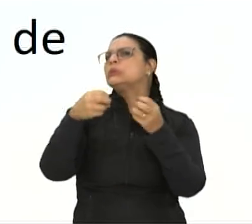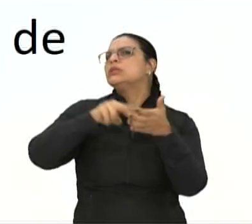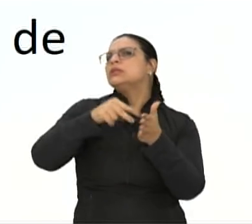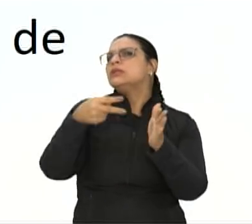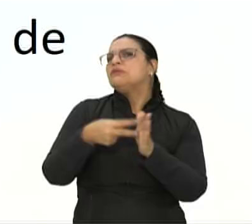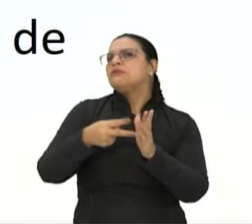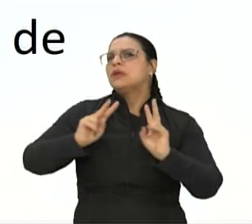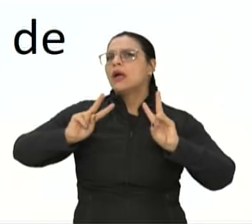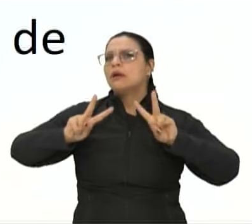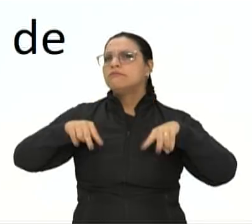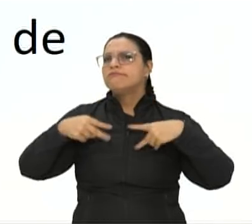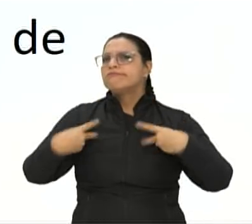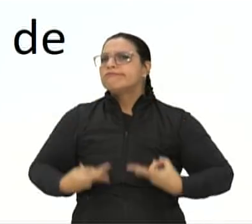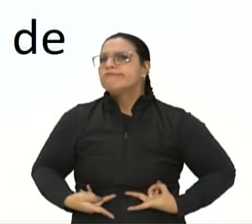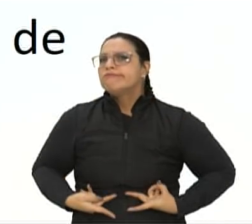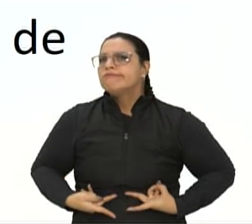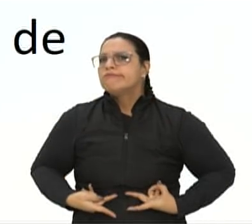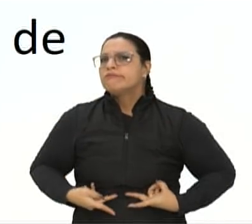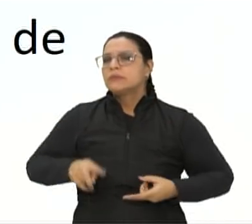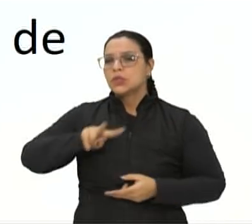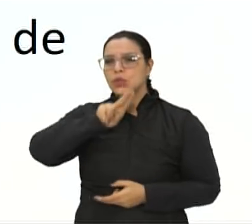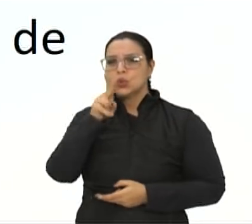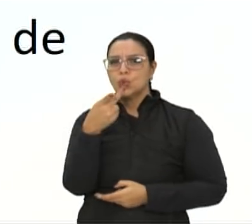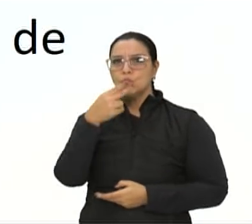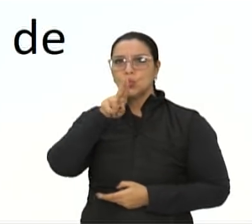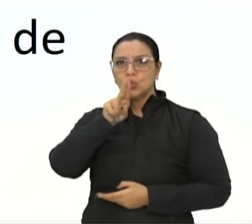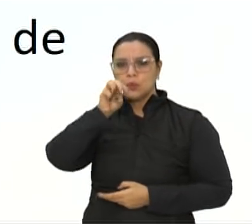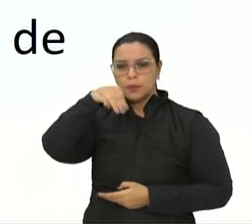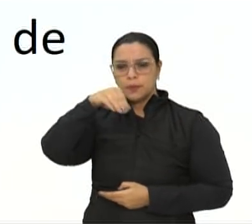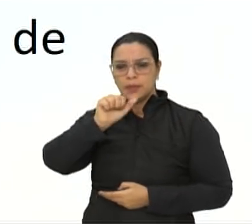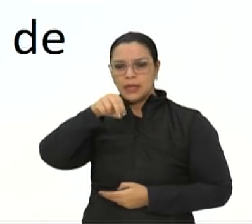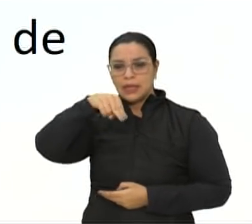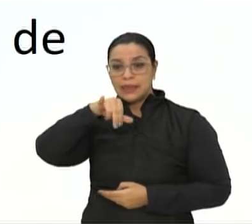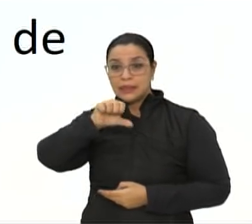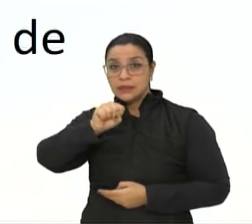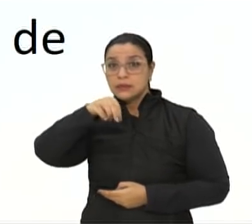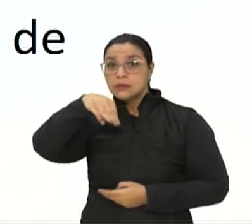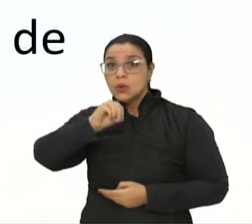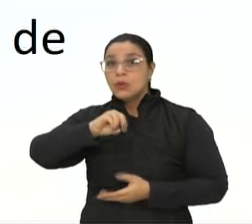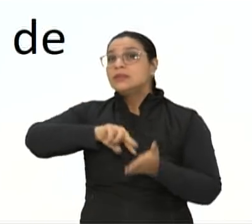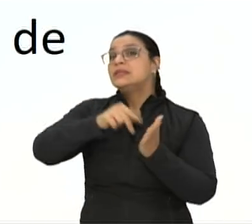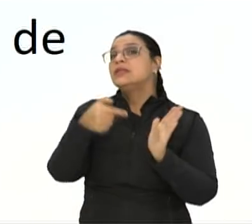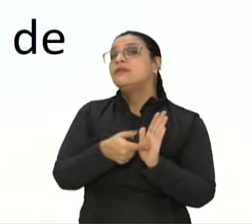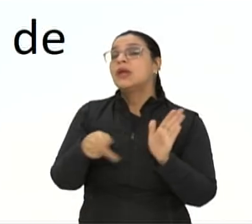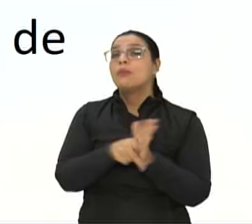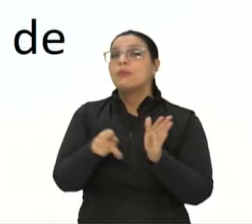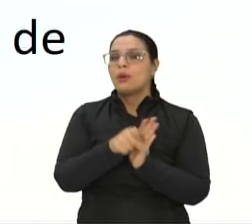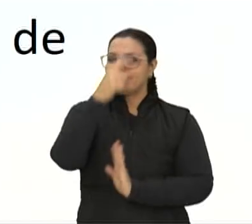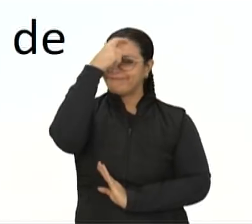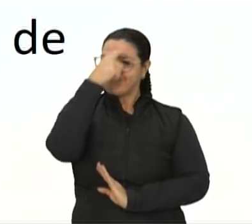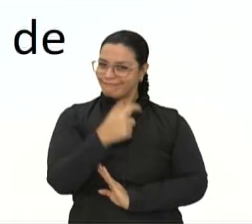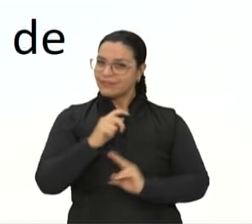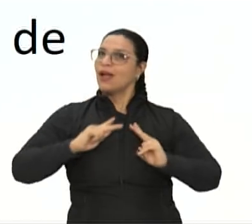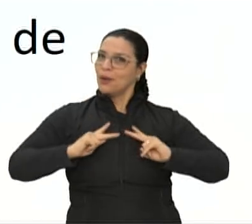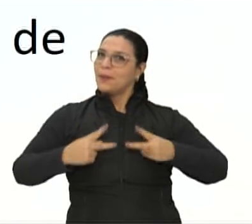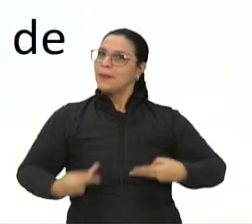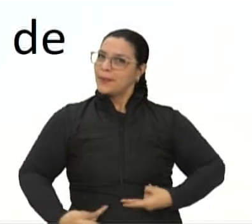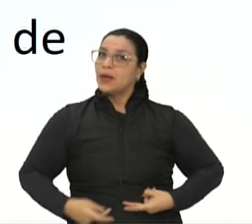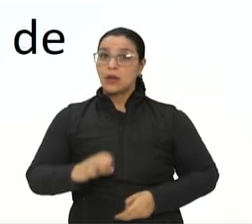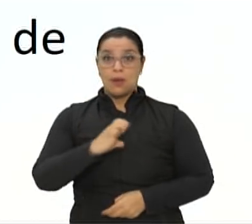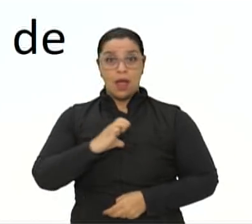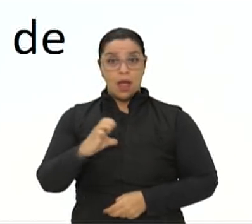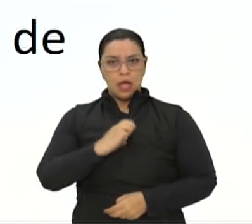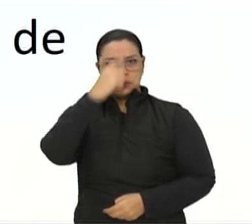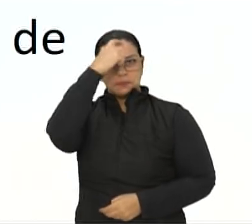humanismo, apesar de que o nome, humanismo, já indica que nós estamos falando de algo relativo ao ser humano, uma ética,